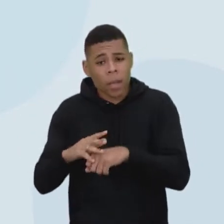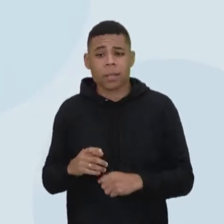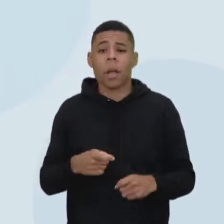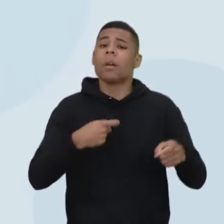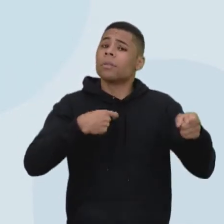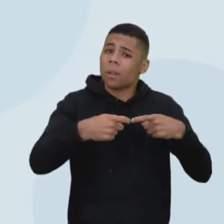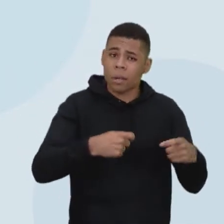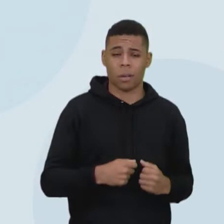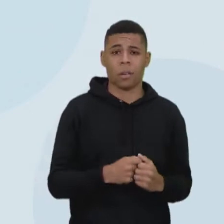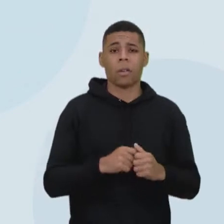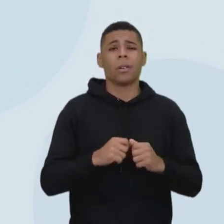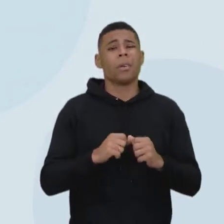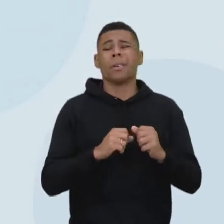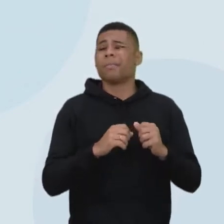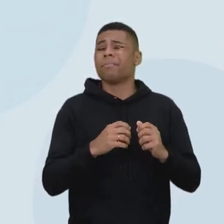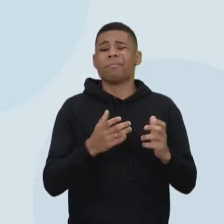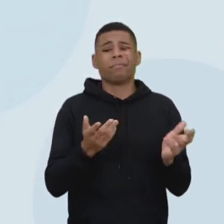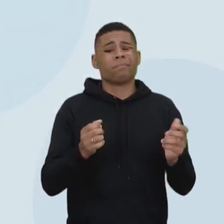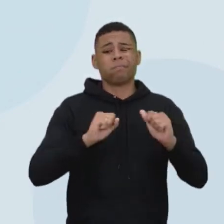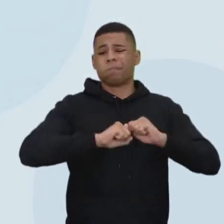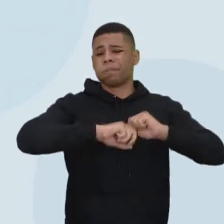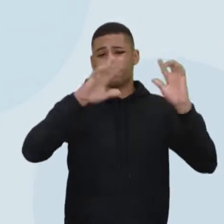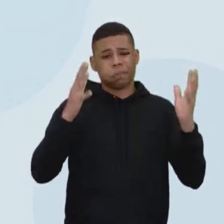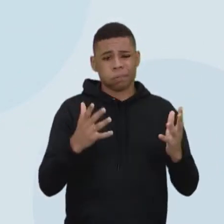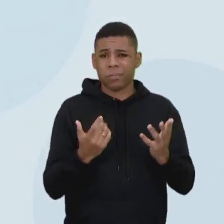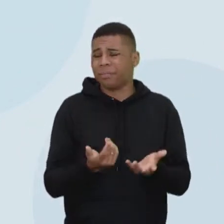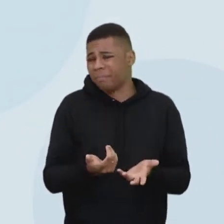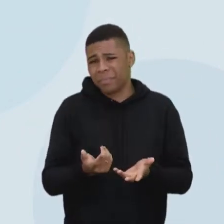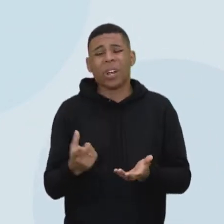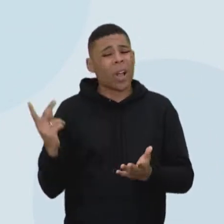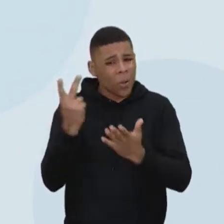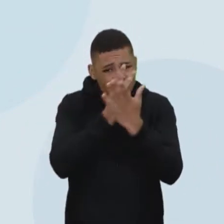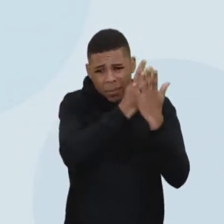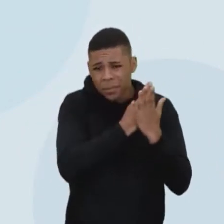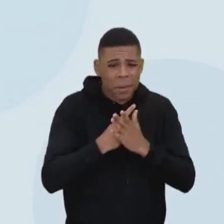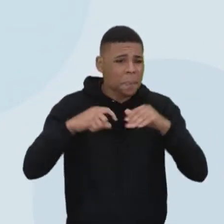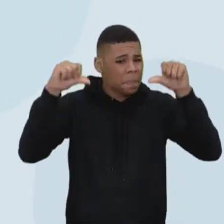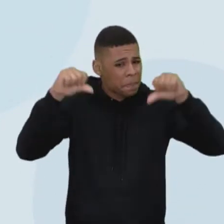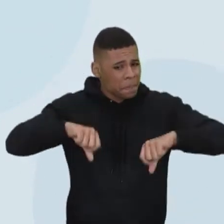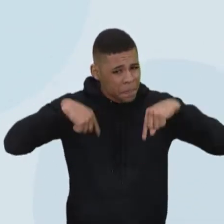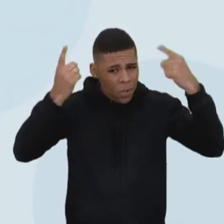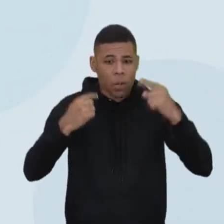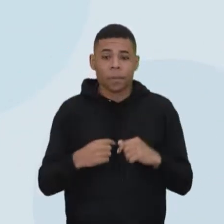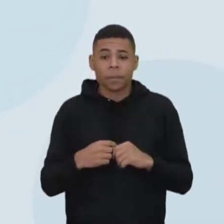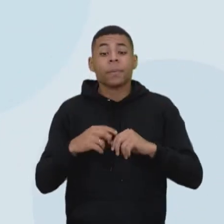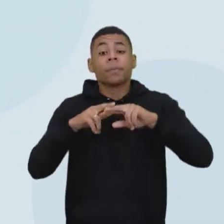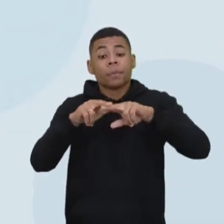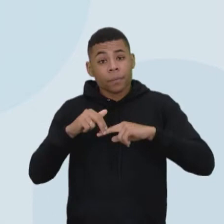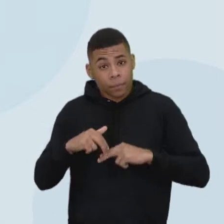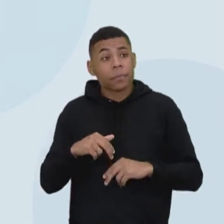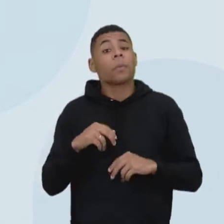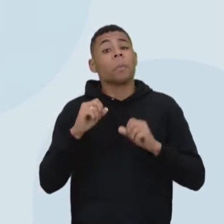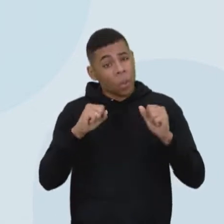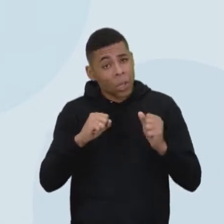de alimentos e população. Então a gente tem aí dois gráficos, né, o que na realidade, o que Malthus